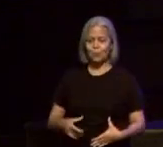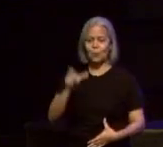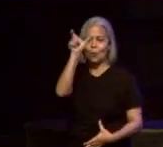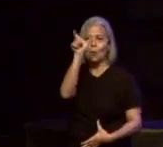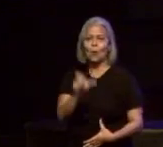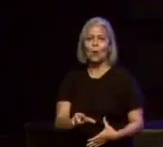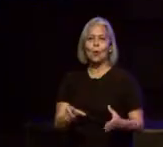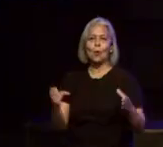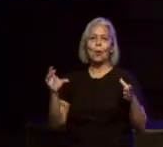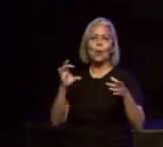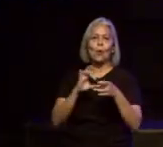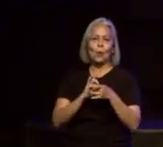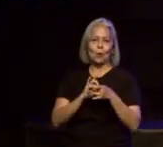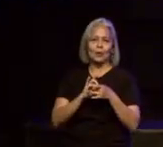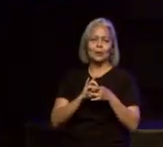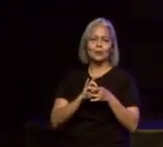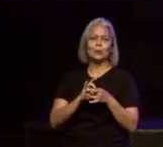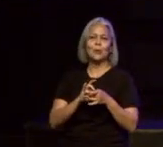Beleza?